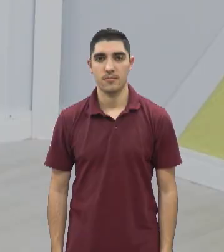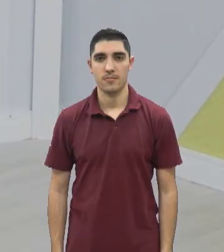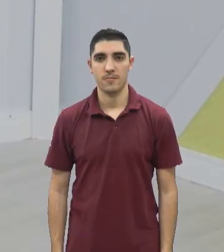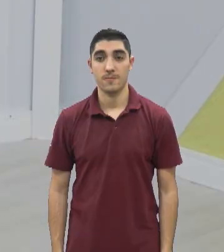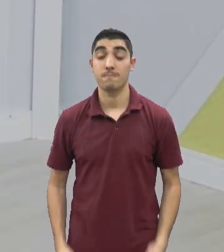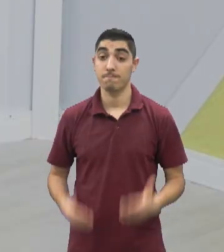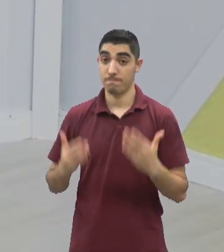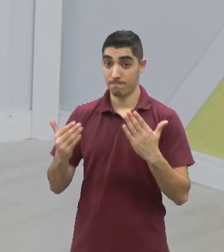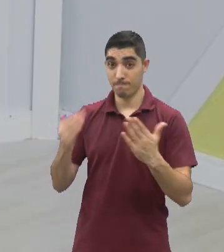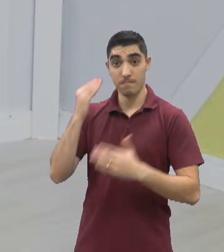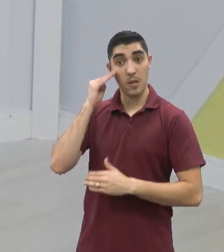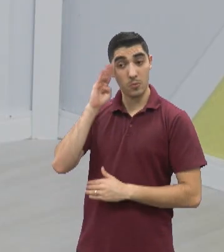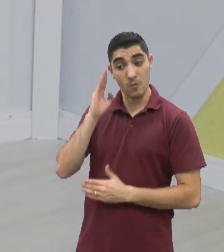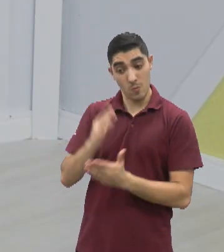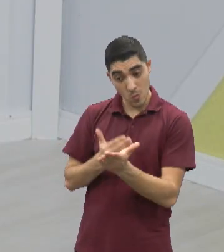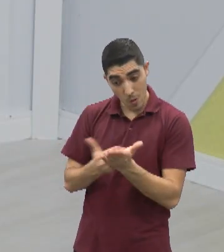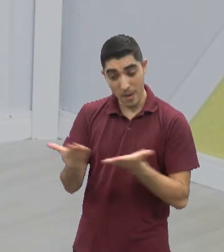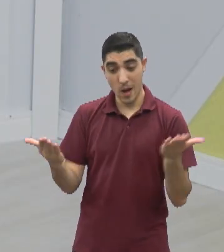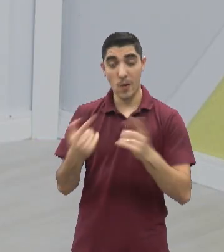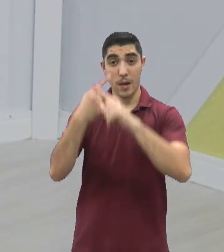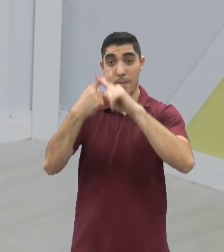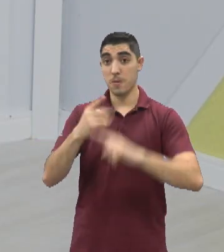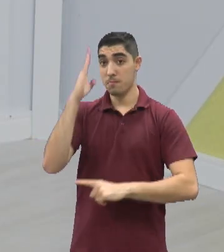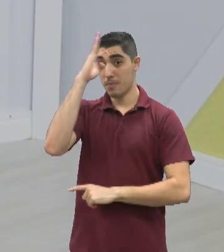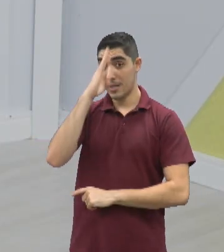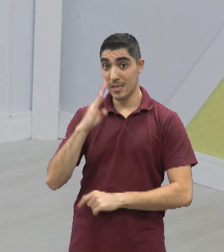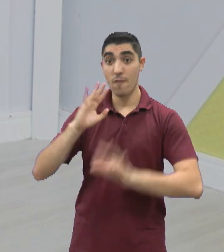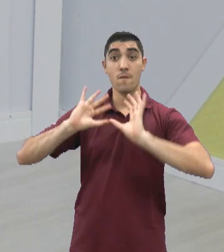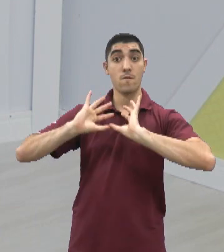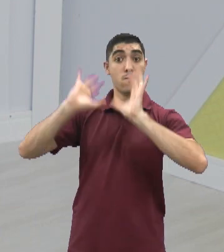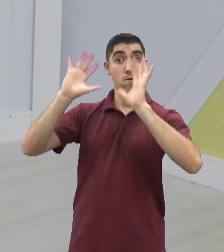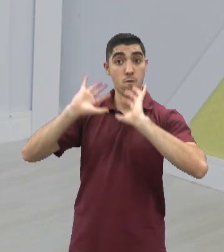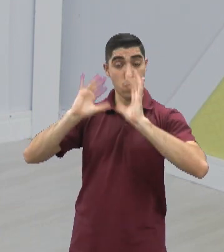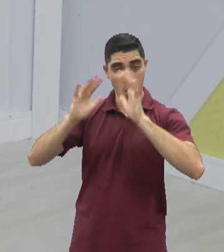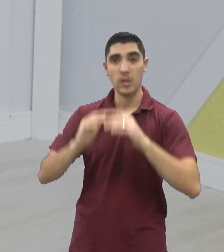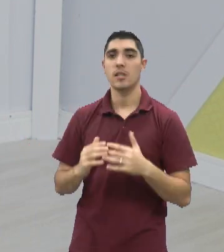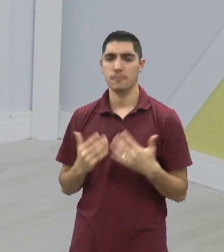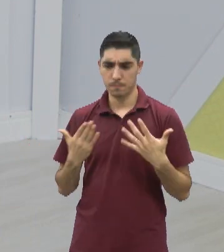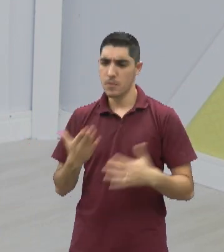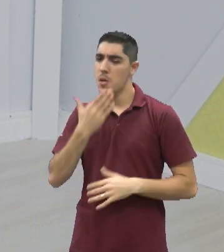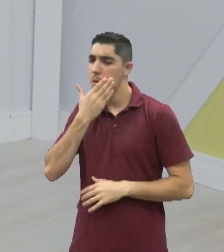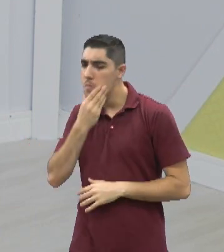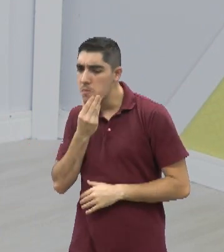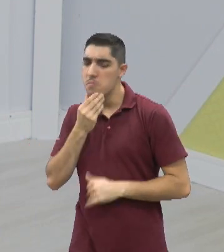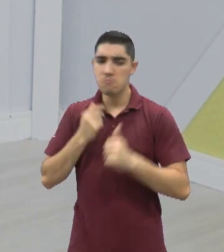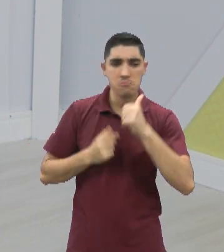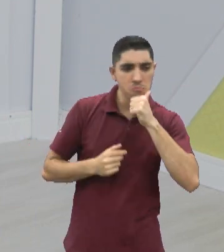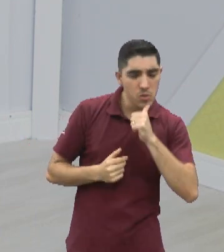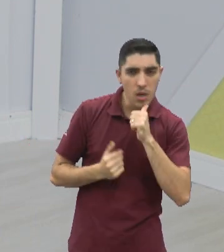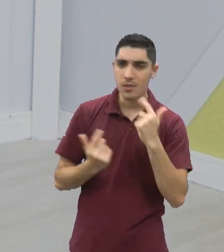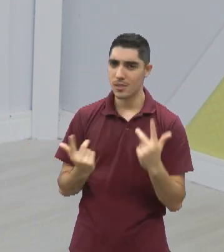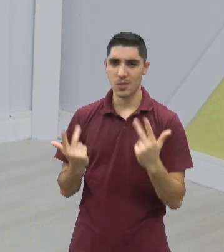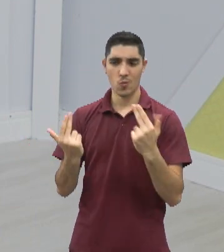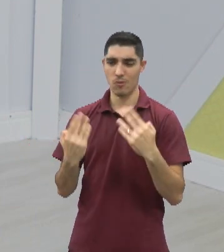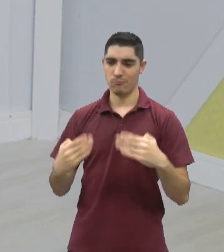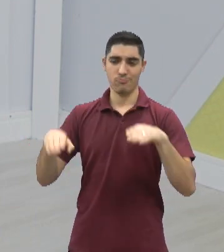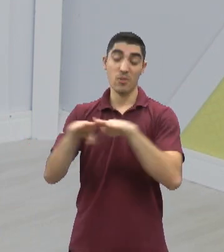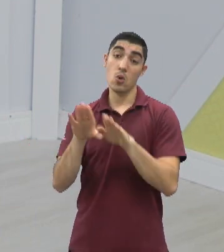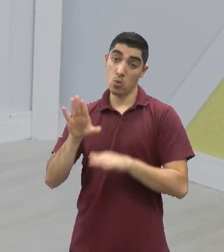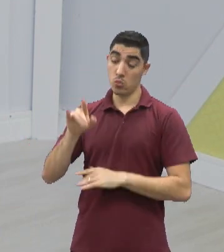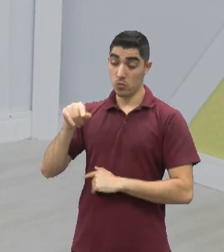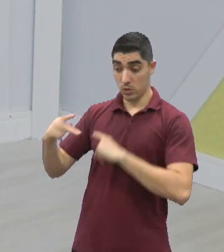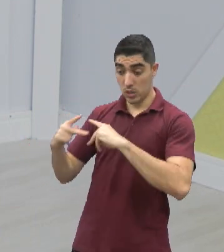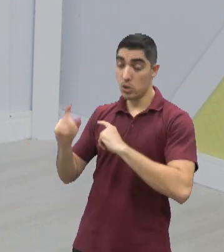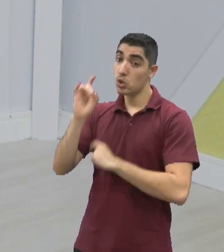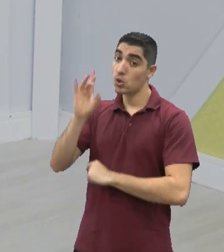Pois é, Brunão, vai começar a Superliga, o maior campeonato nacional de voleibol, seja no masculino, seja no feminino, no caso do São José aí,